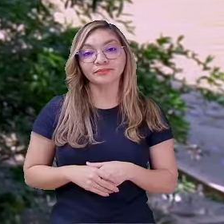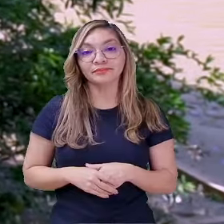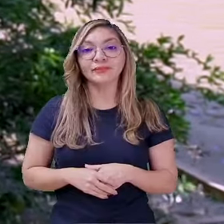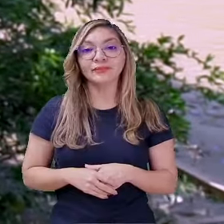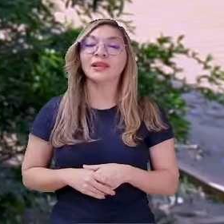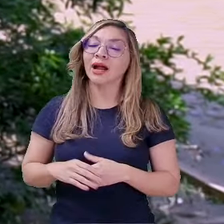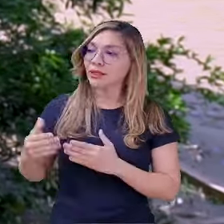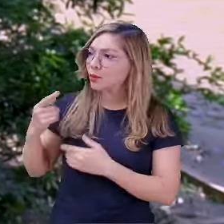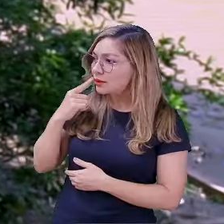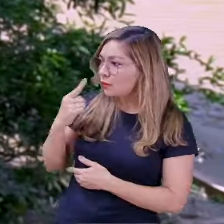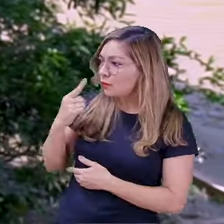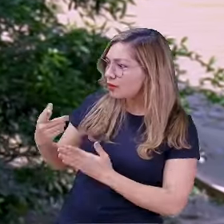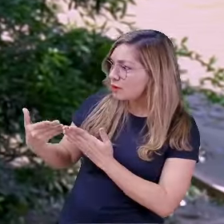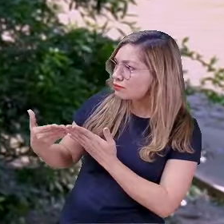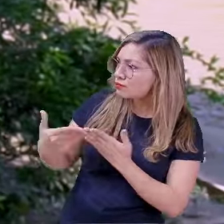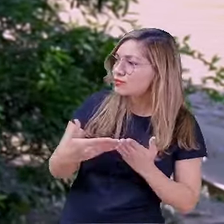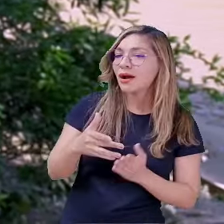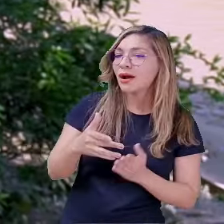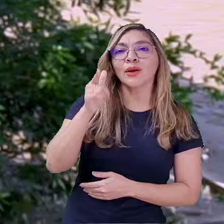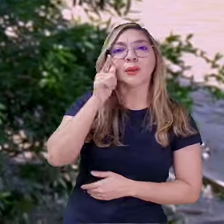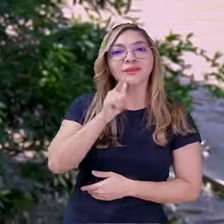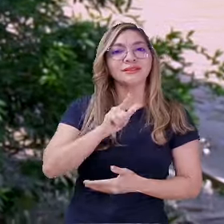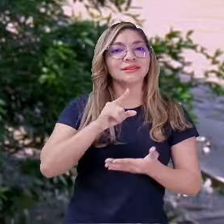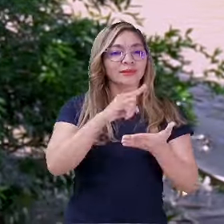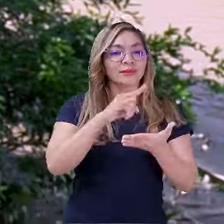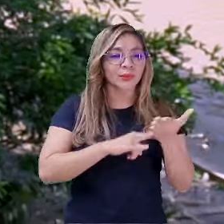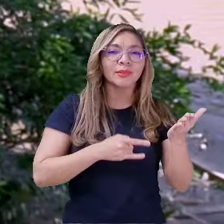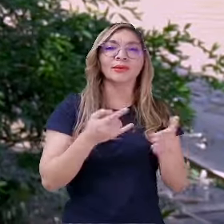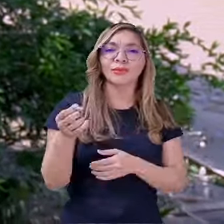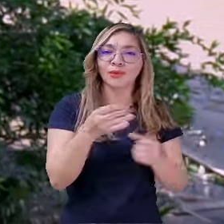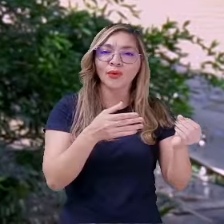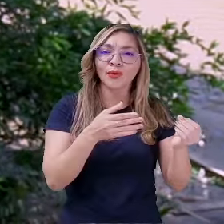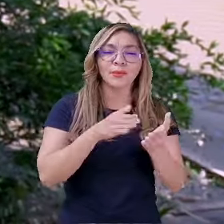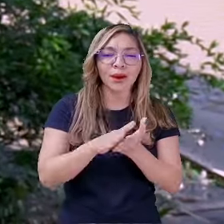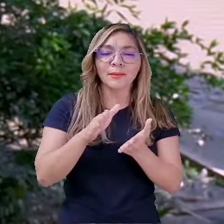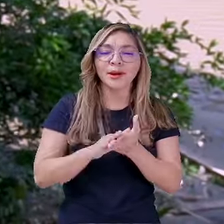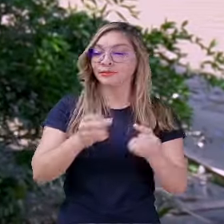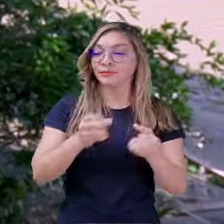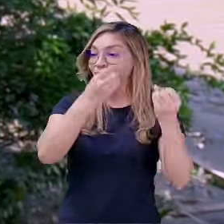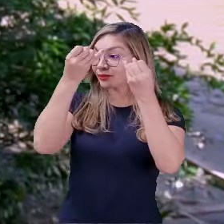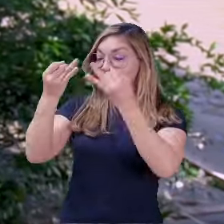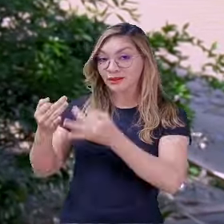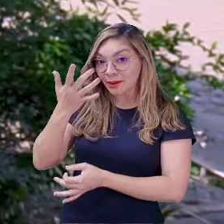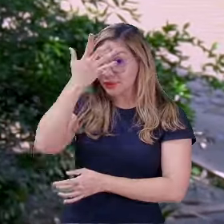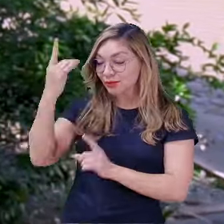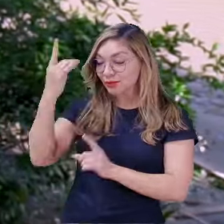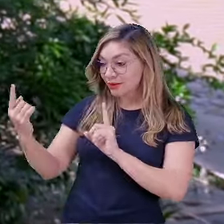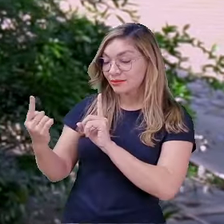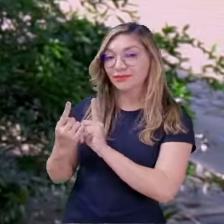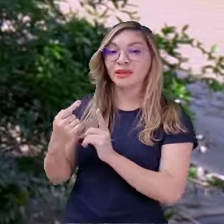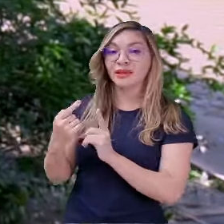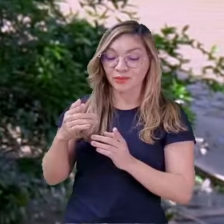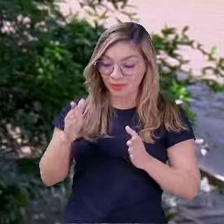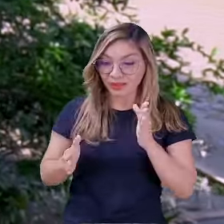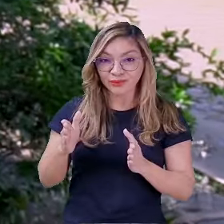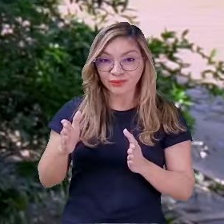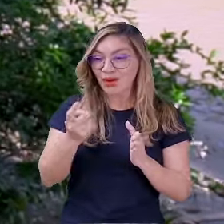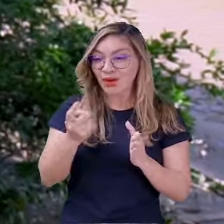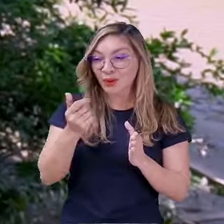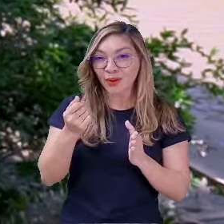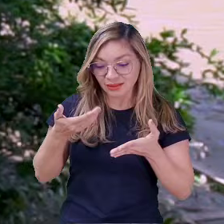Eu consegui fazer, retirar os documentos e expliquei para a pessoa que me atendeu que eu já estava no período, na reta final da